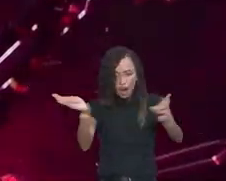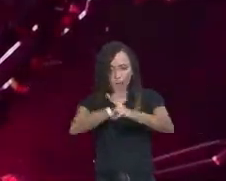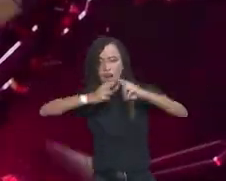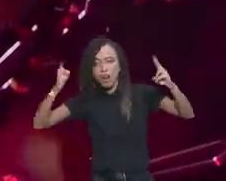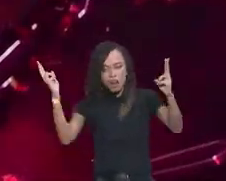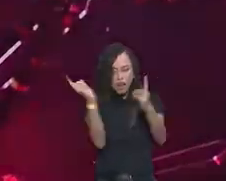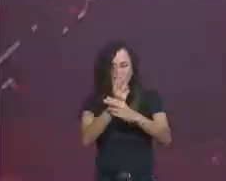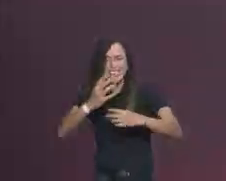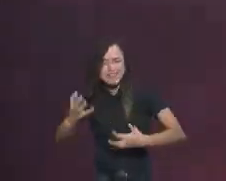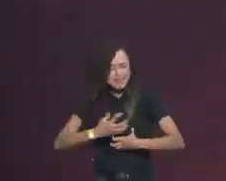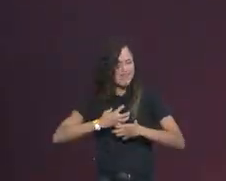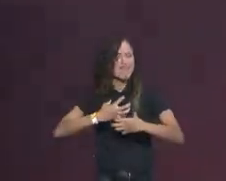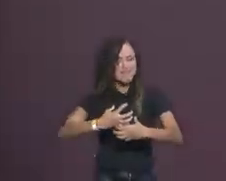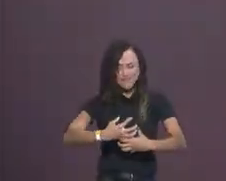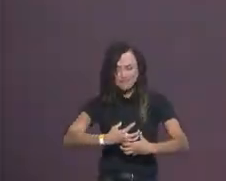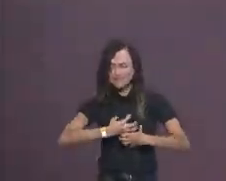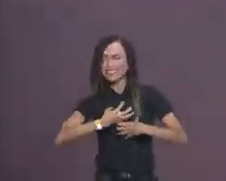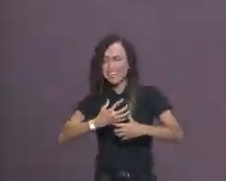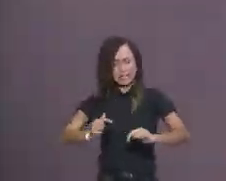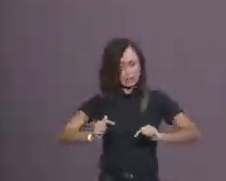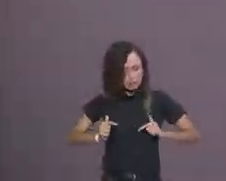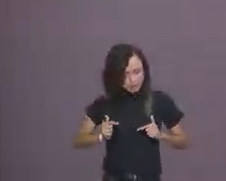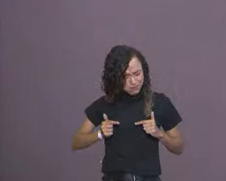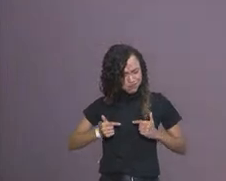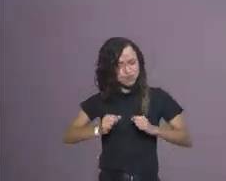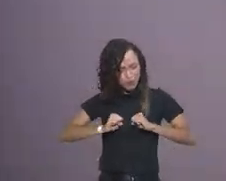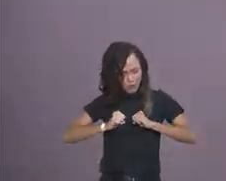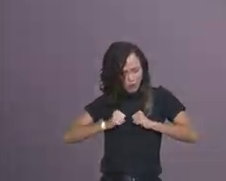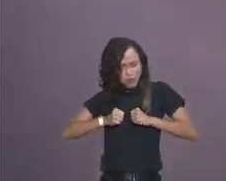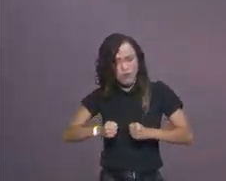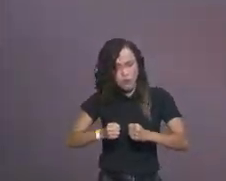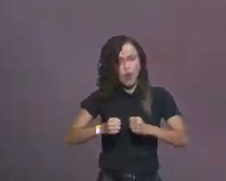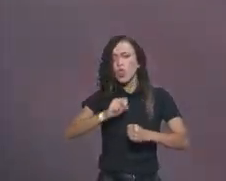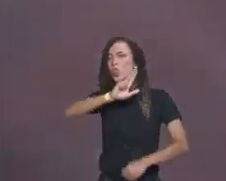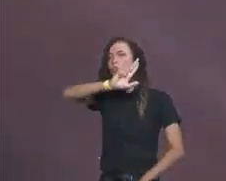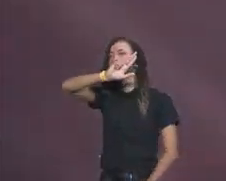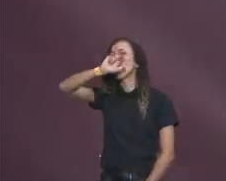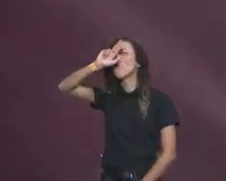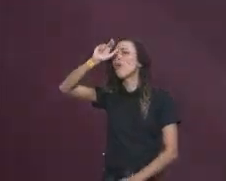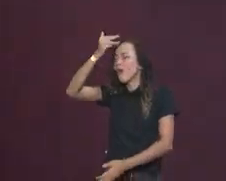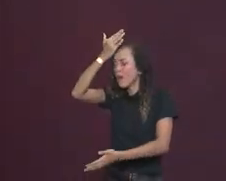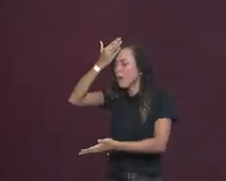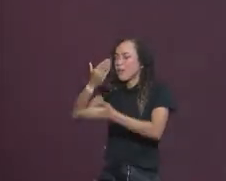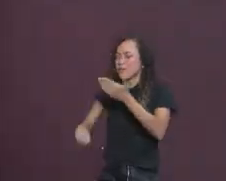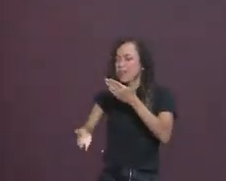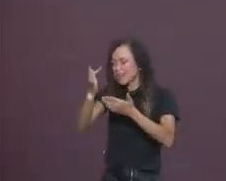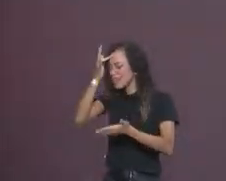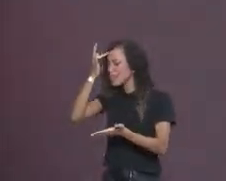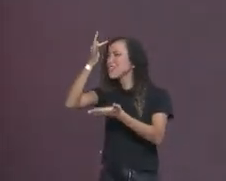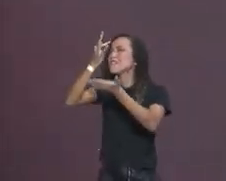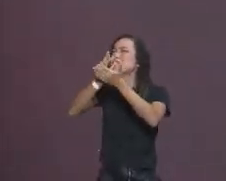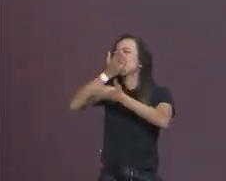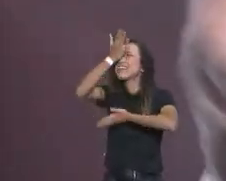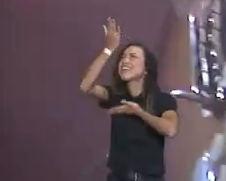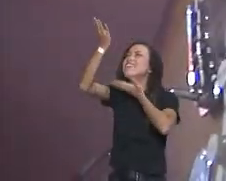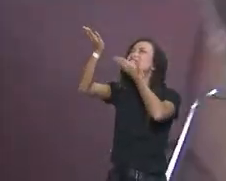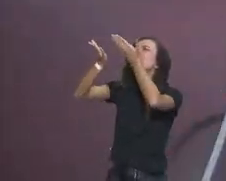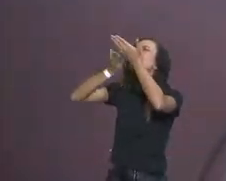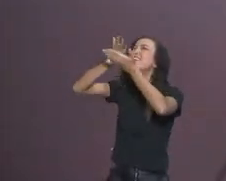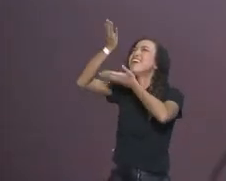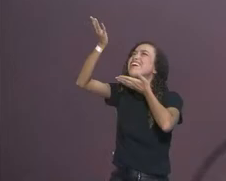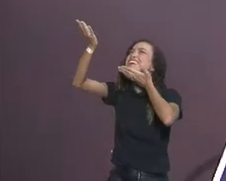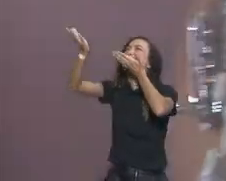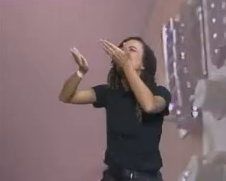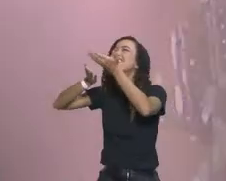tempestade e o vento forte não vão roubar